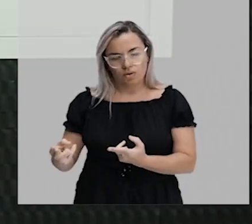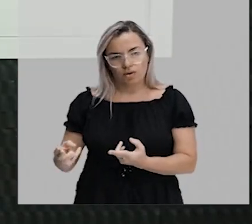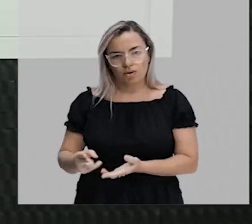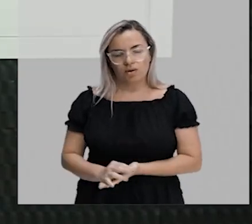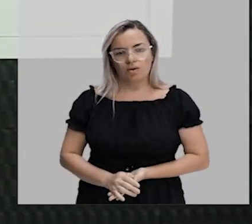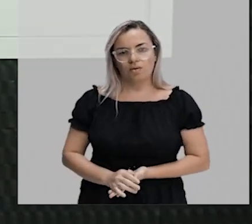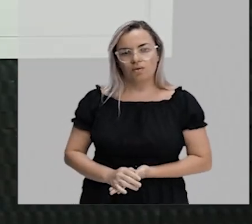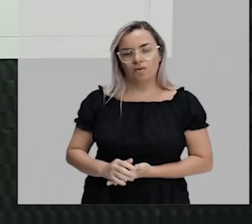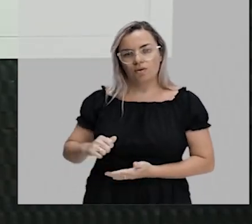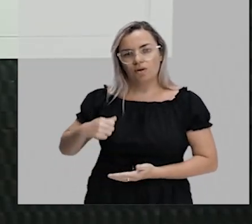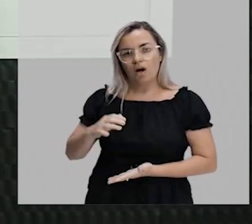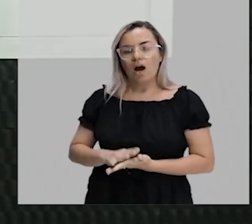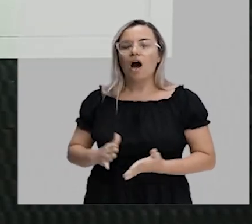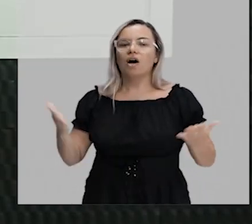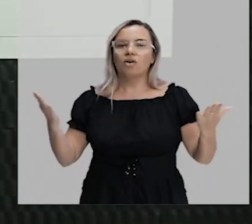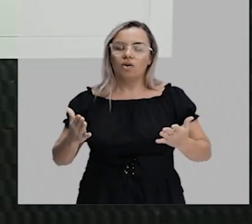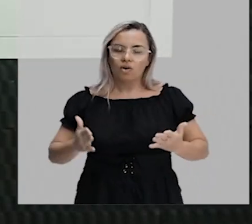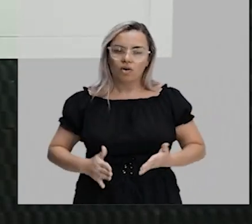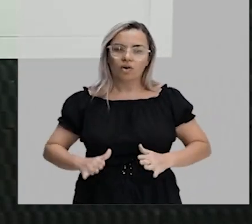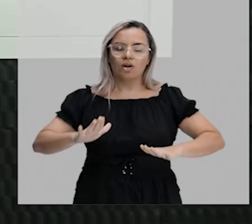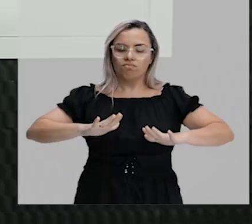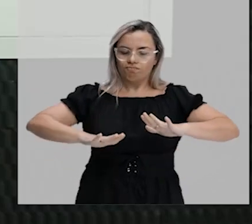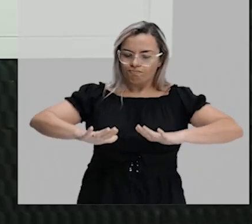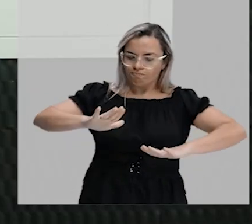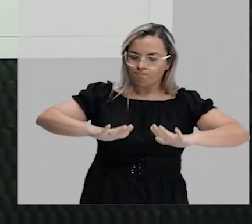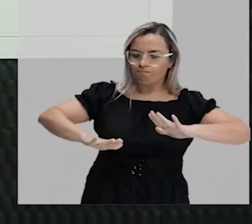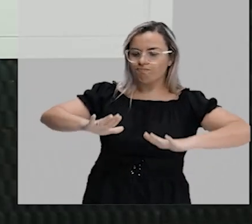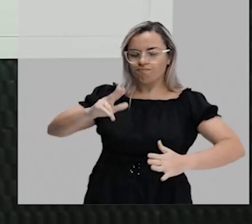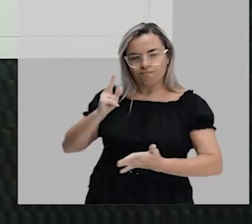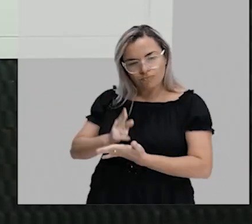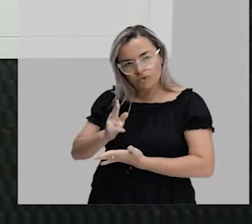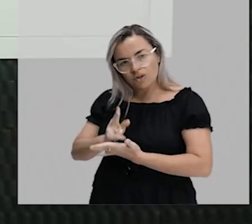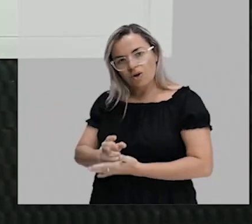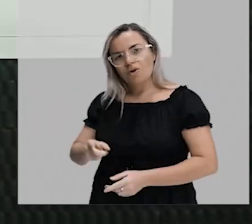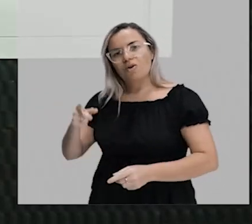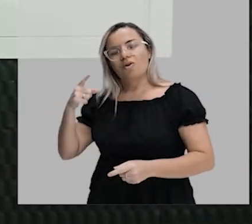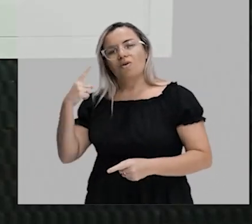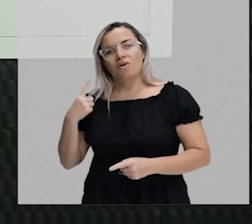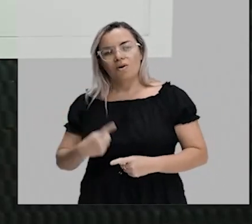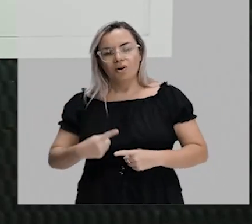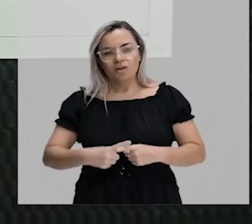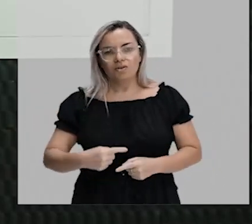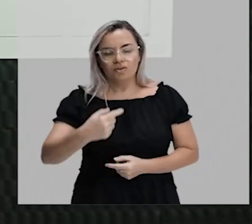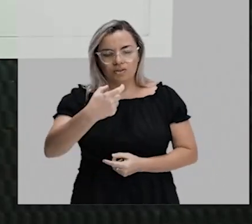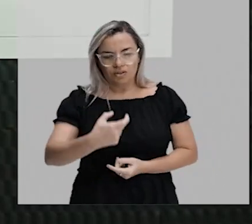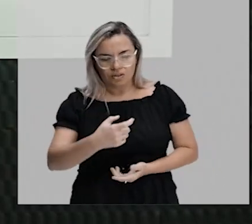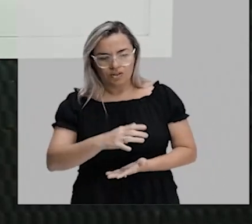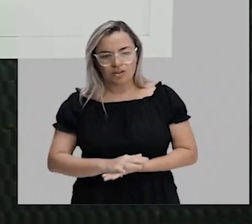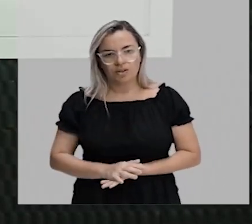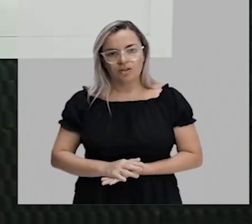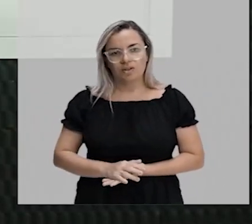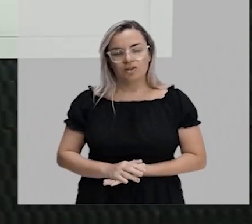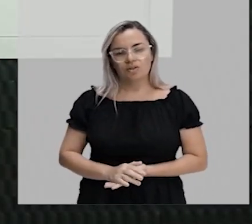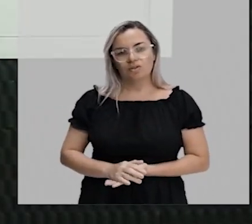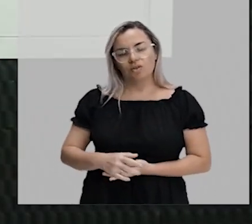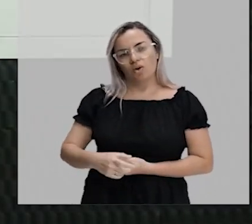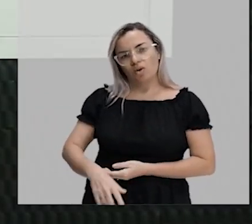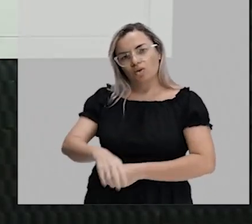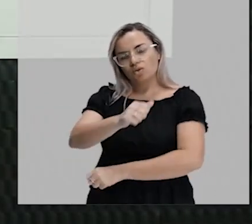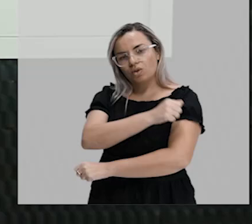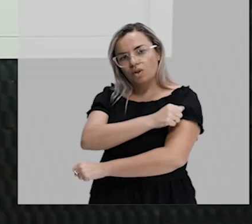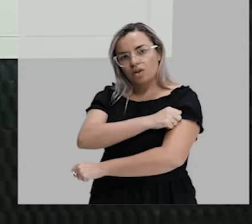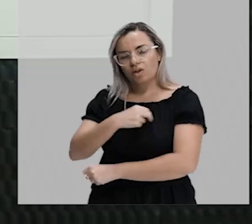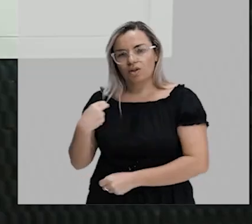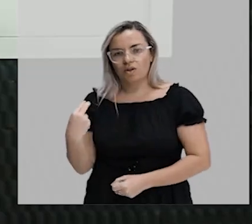Mas você vai tomar cuidado sempre, porque você é meu aluno, é aluno da plataforma Gonçalves Dias, é aluno da Secretaria de Educação do Estado do Maranhão, e você não vai